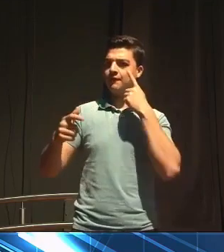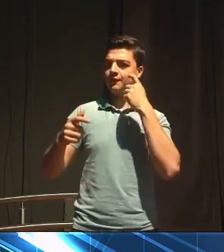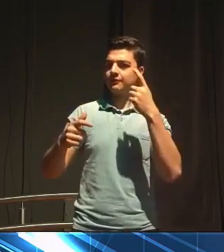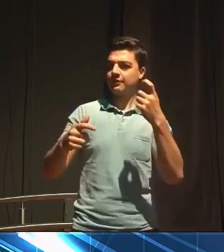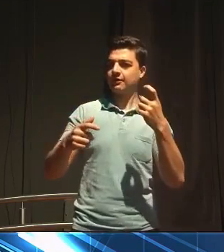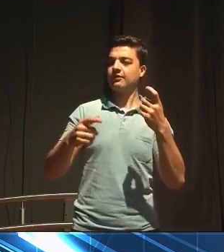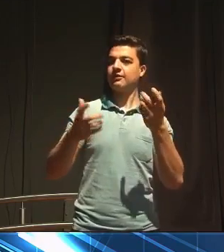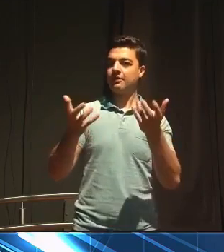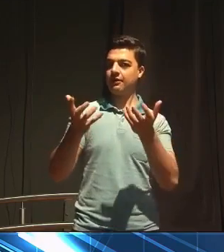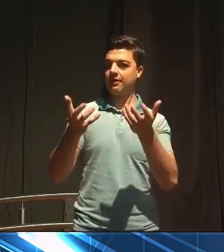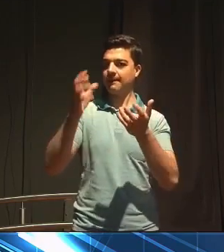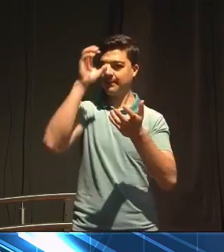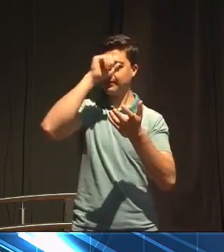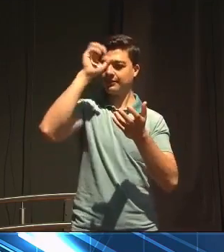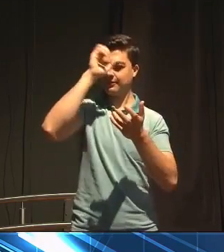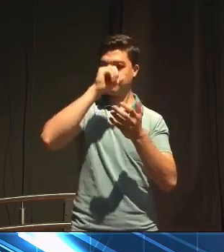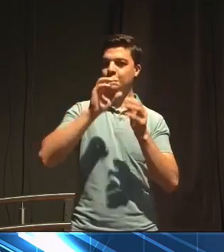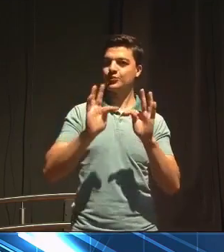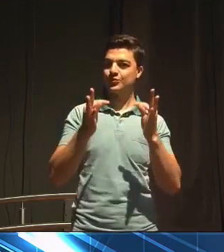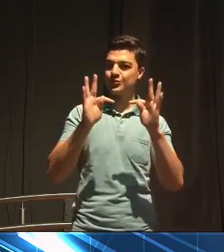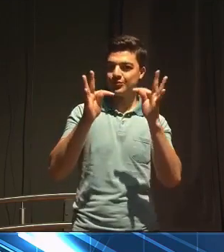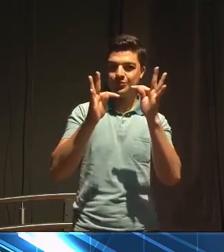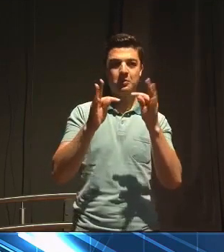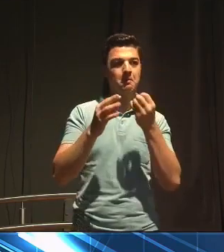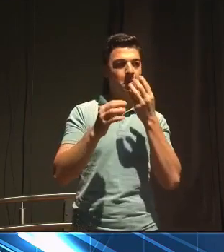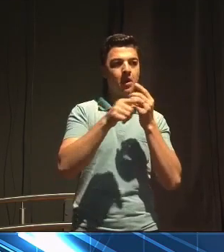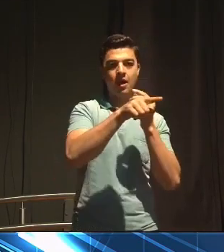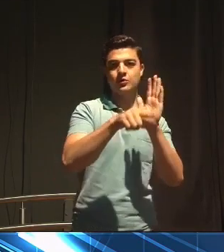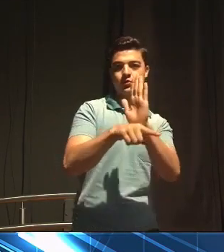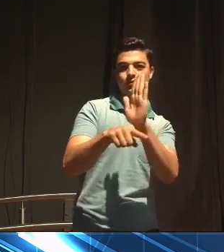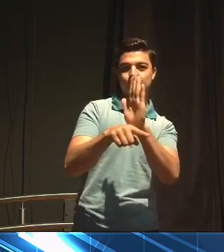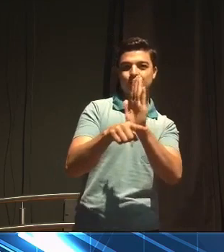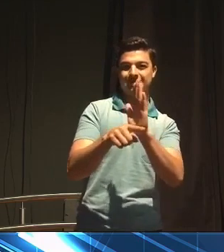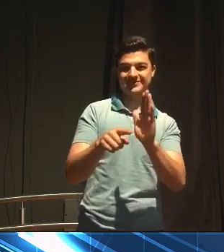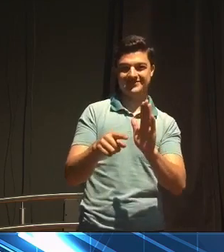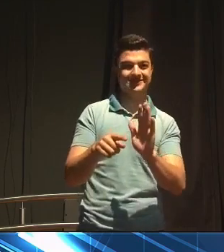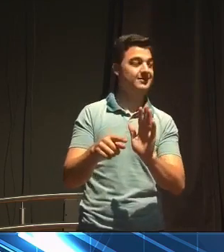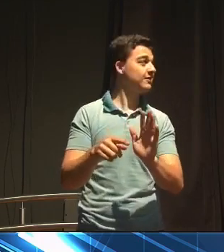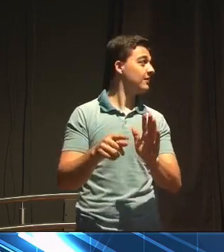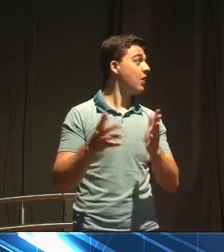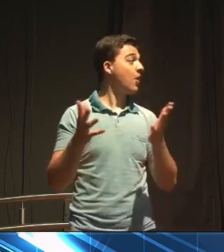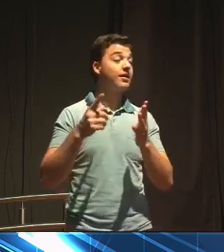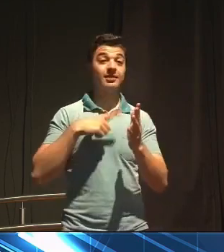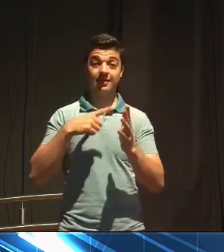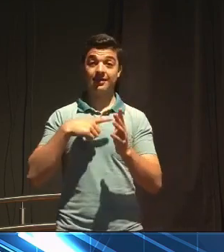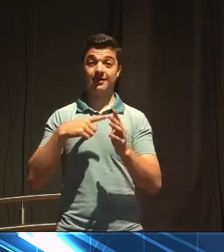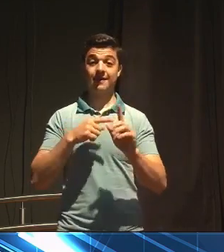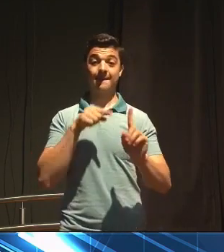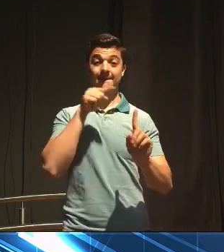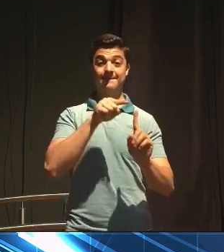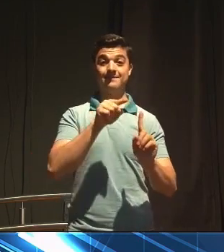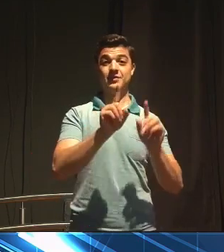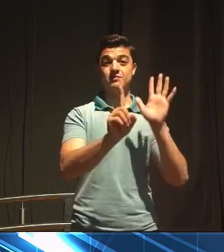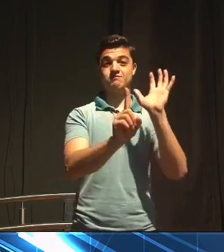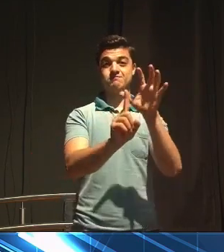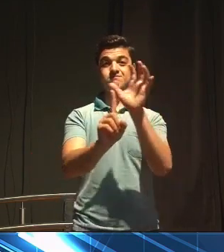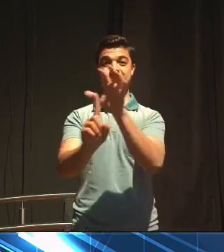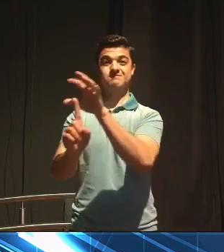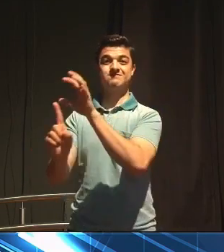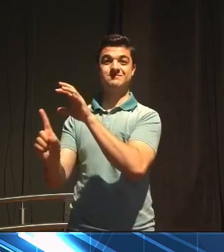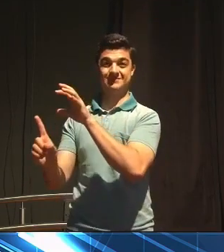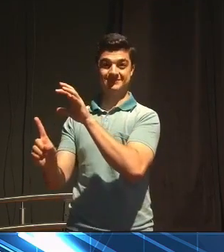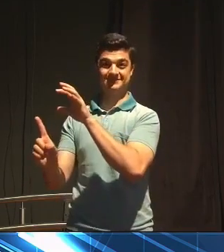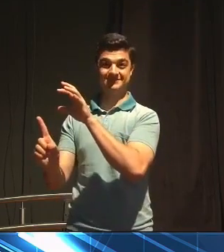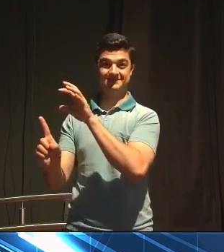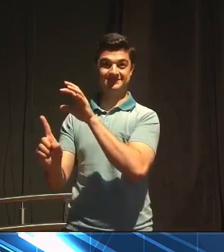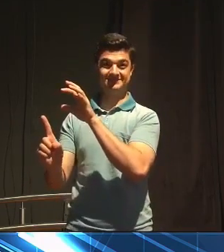trazendo pessoas de fora pra tecnologia. E aí agora a gente tem influencers, eu adoro, né? Eu ficava brava